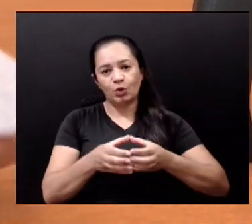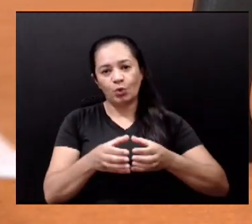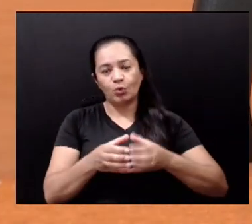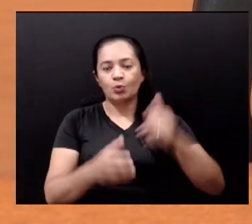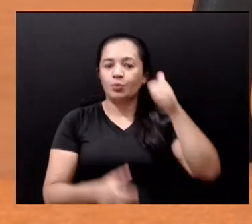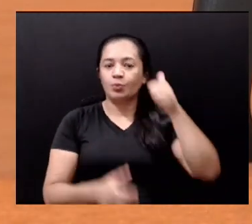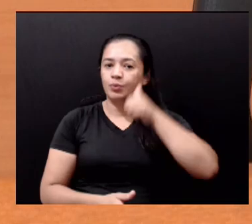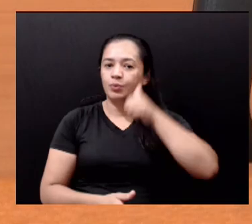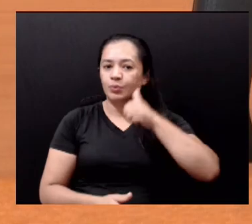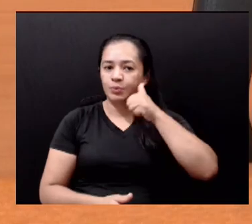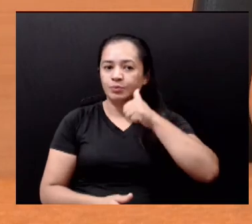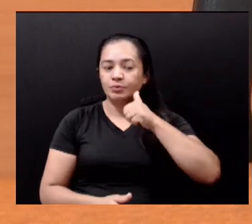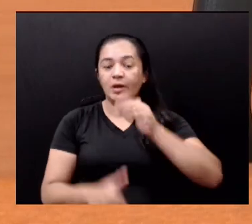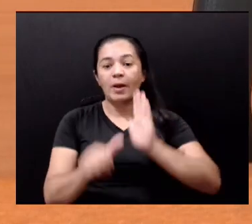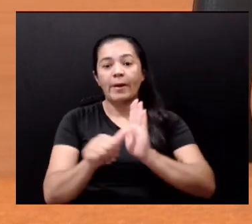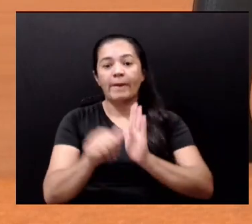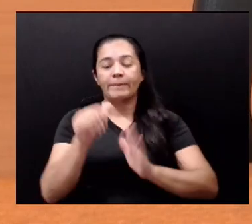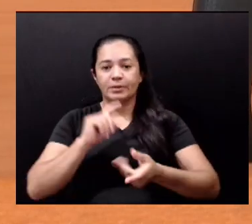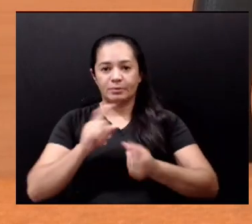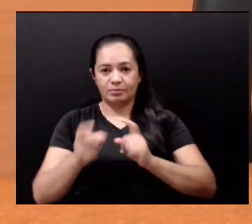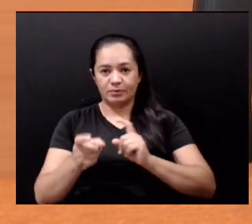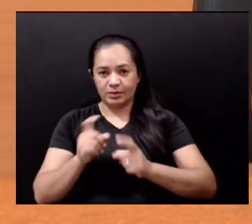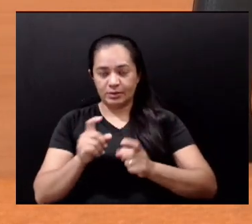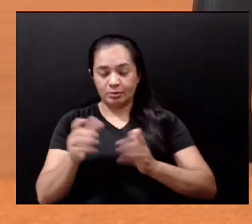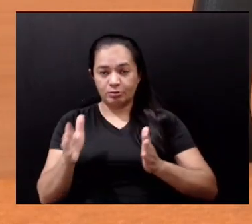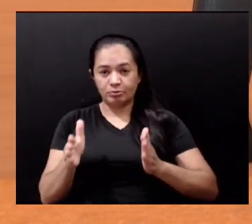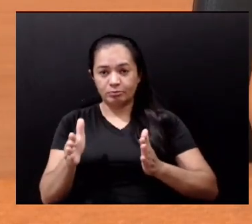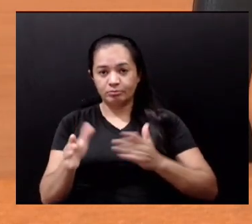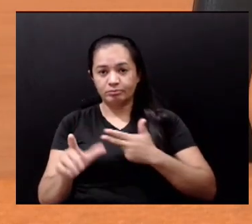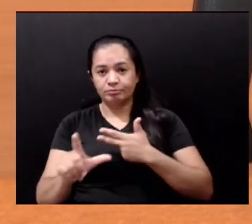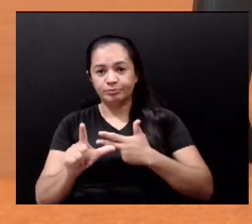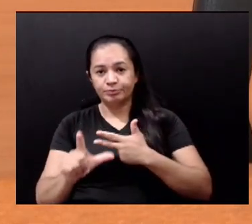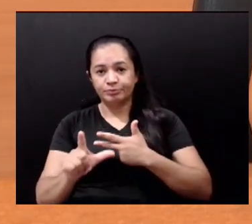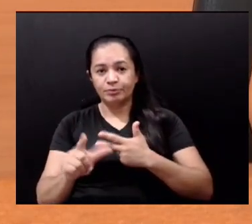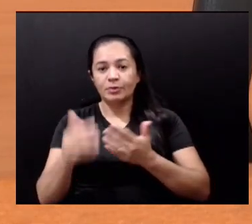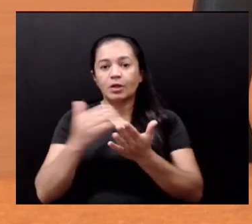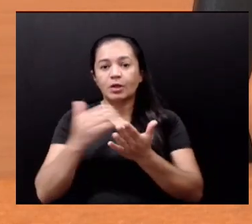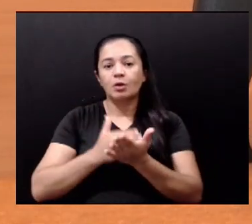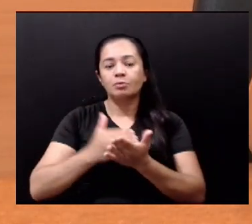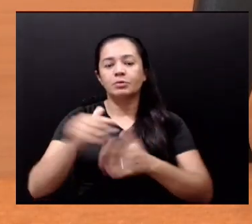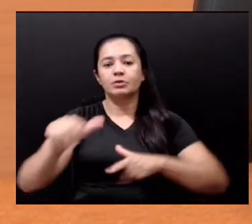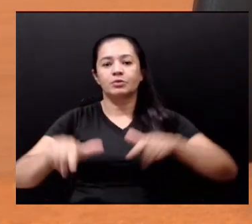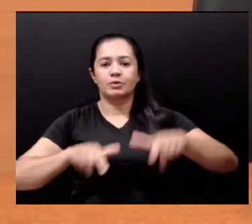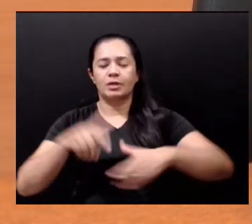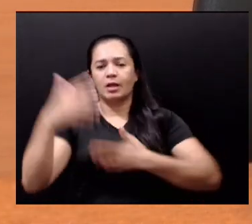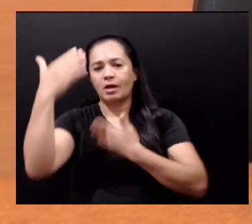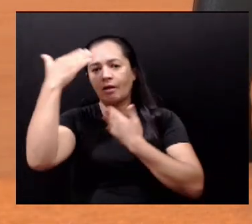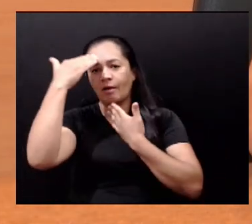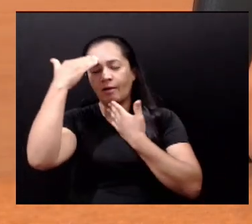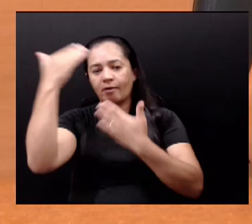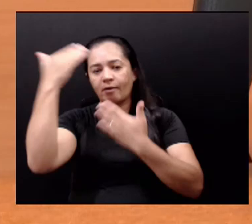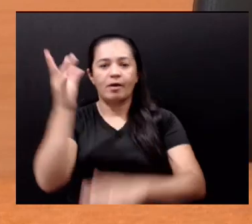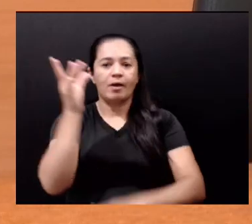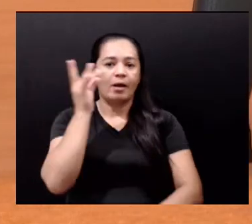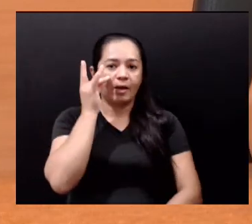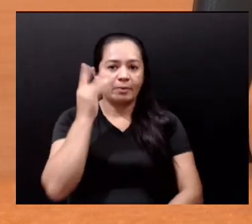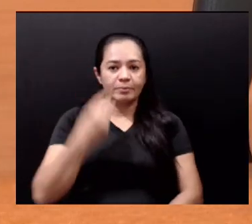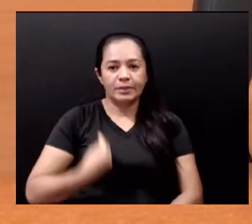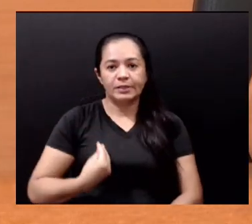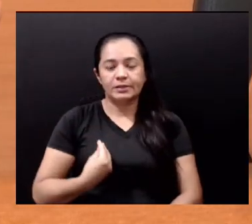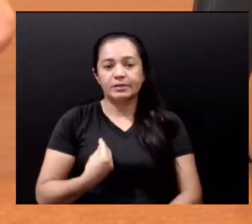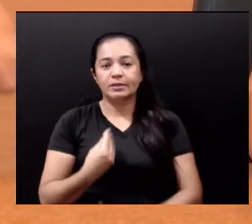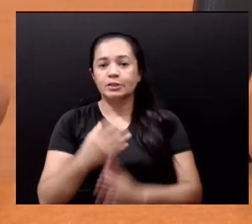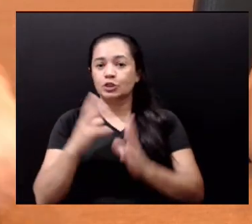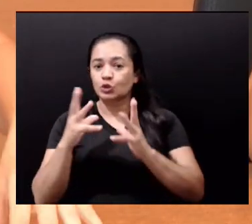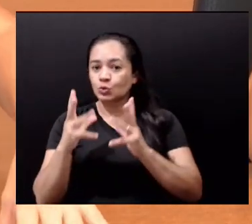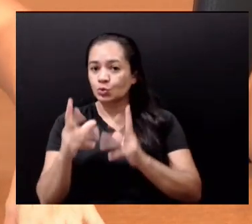primeira reunião dessa legislatura, início dos trabalhos. Quero agradecer a presença de todas que estão aqui presentes, todo mundo que